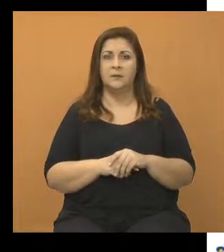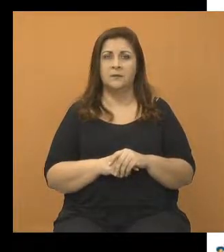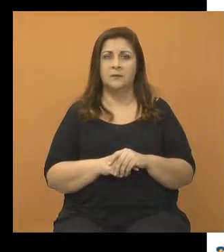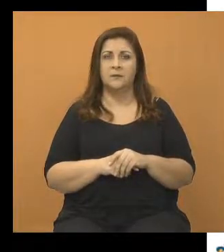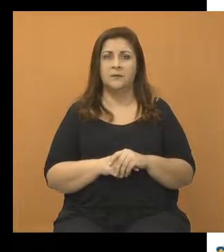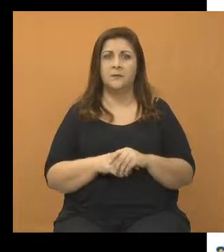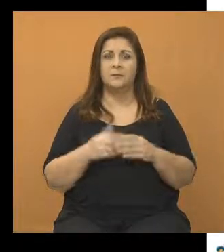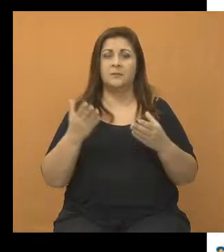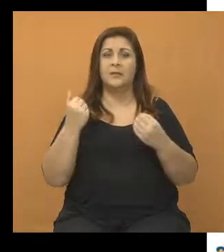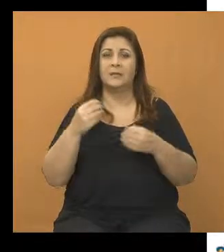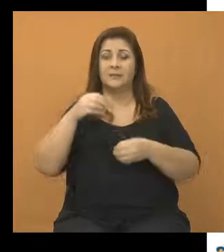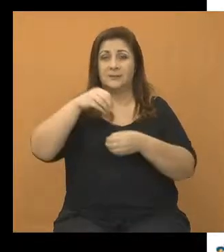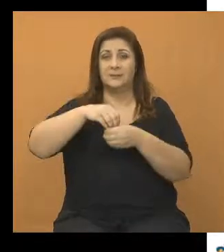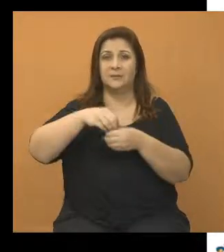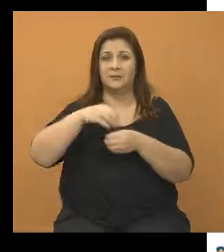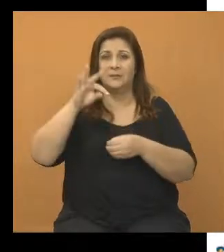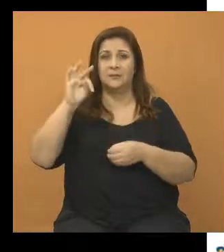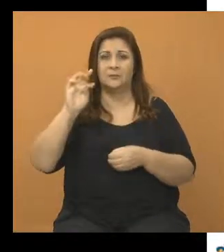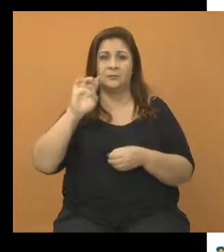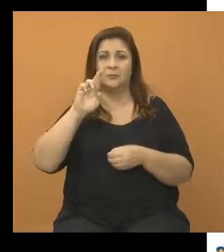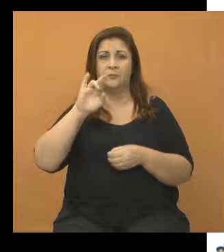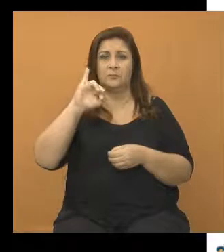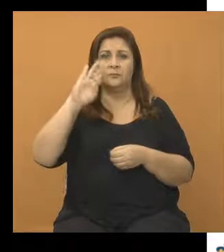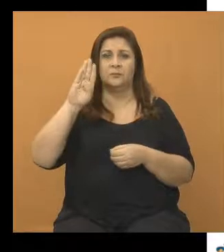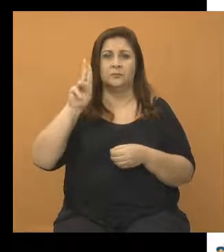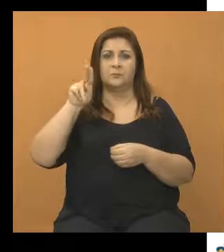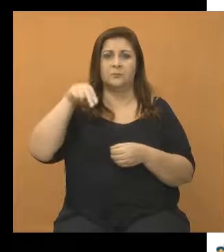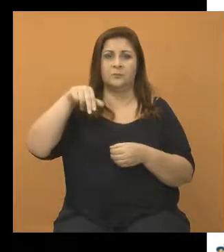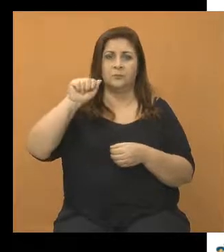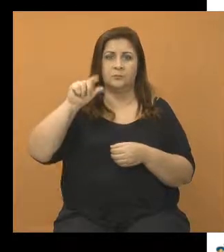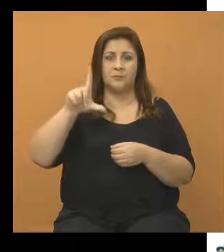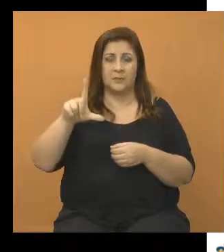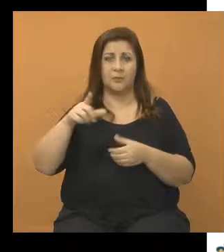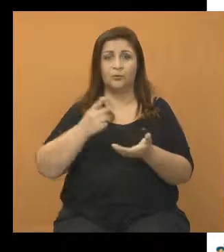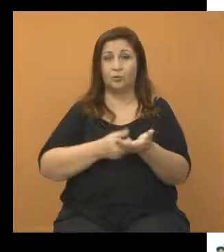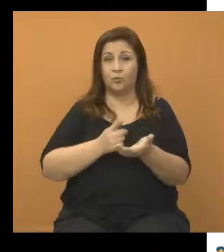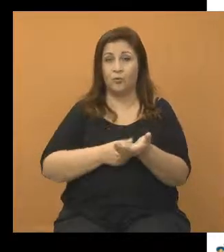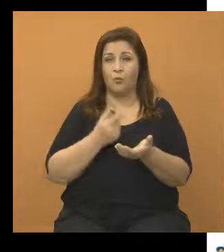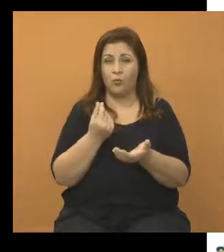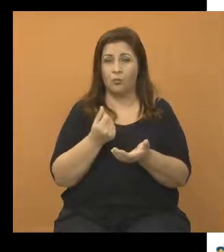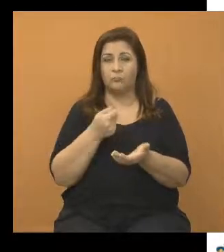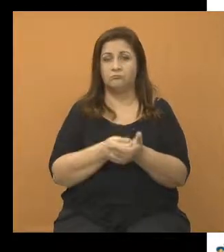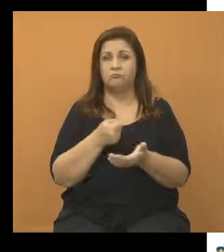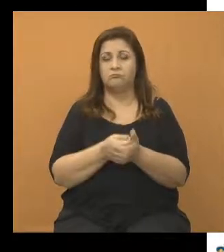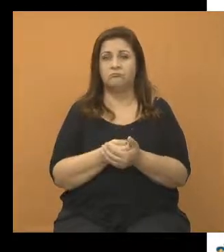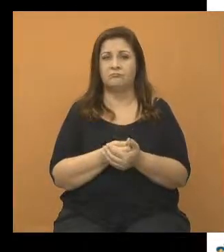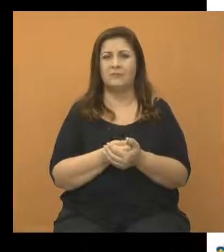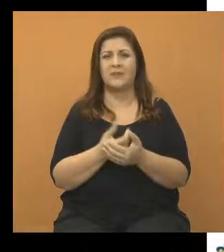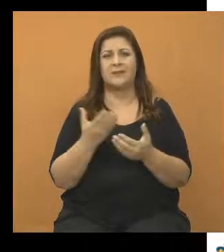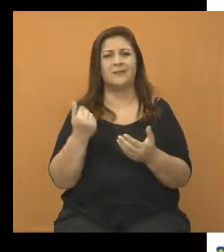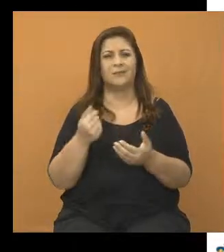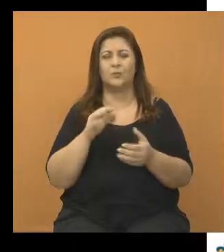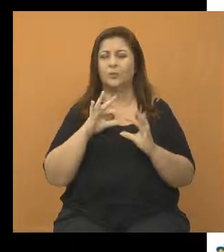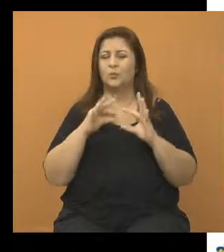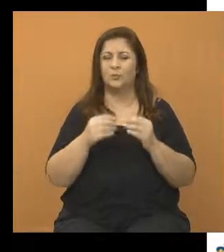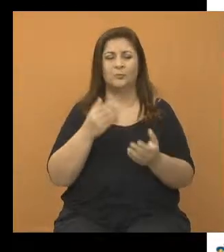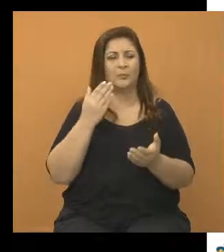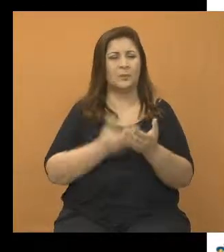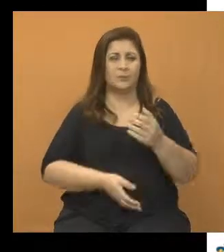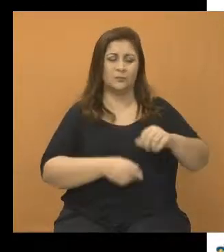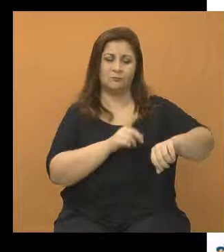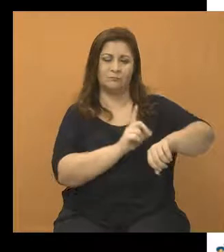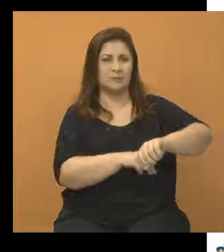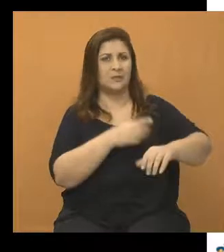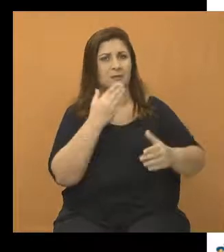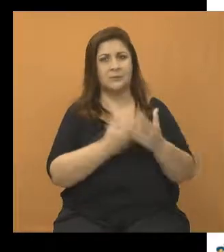dentro do Tribunal de Contas, auditorias em relação a essa obra, as licenças estavam vencidas, então precisou fazer